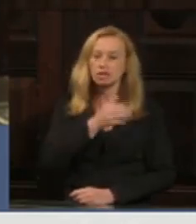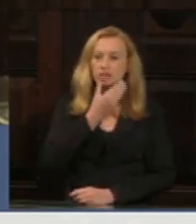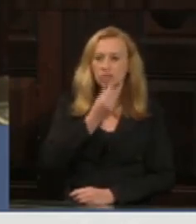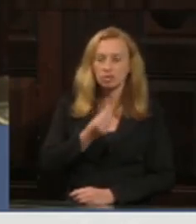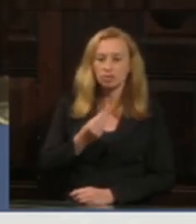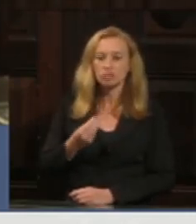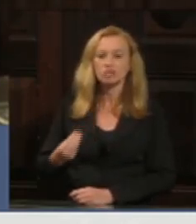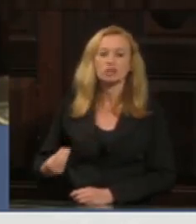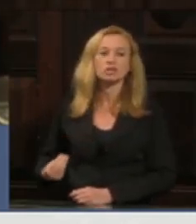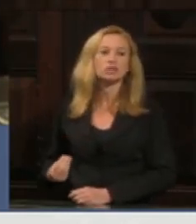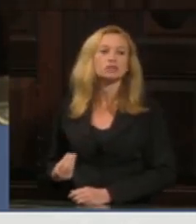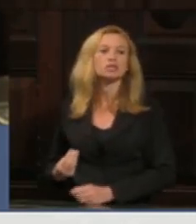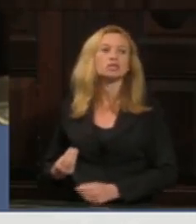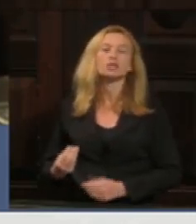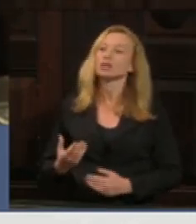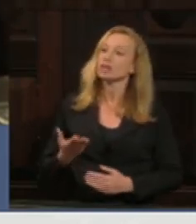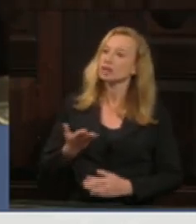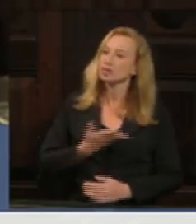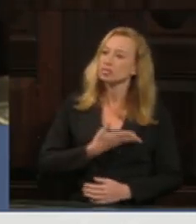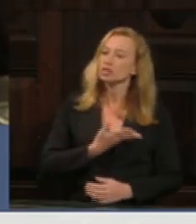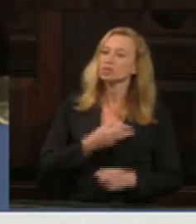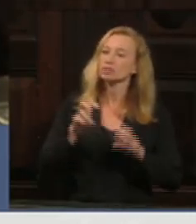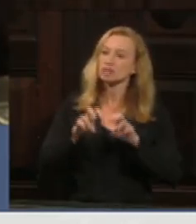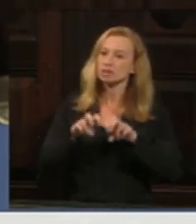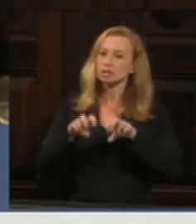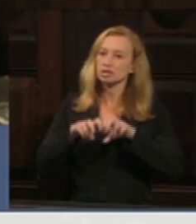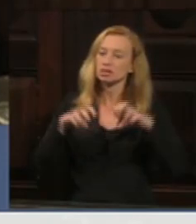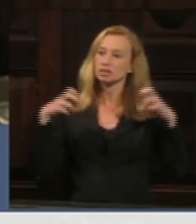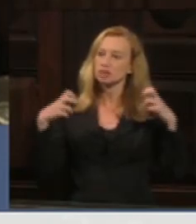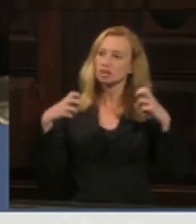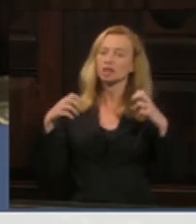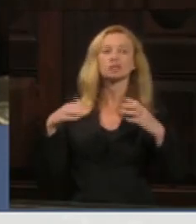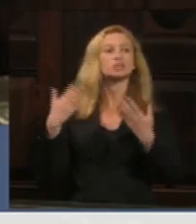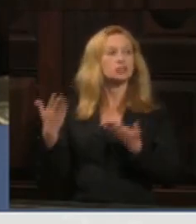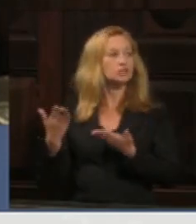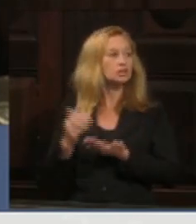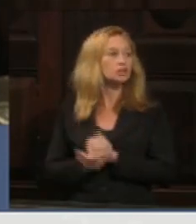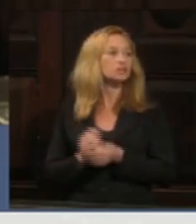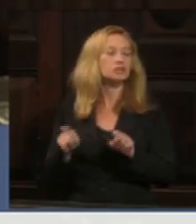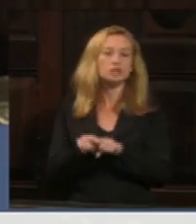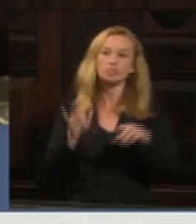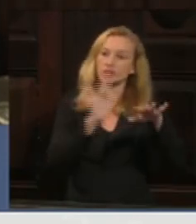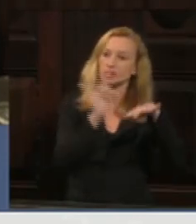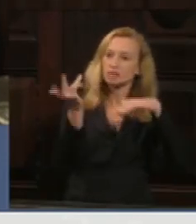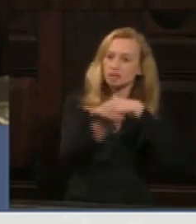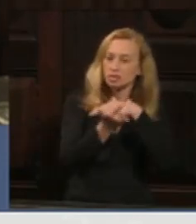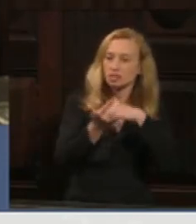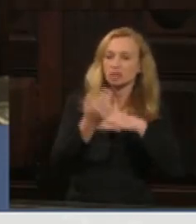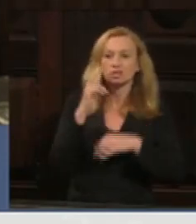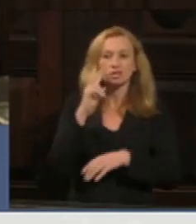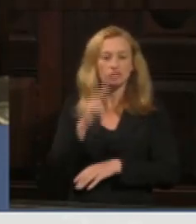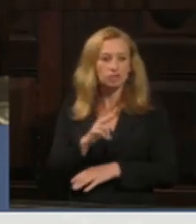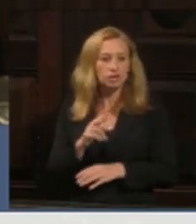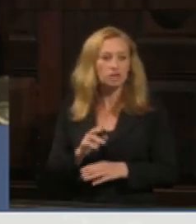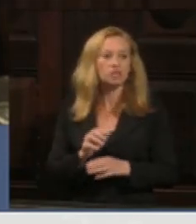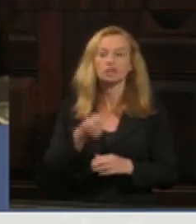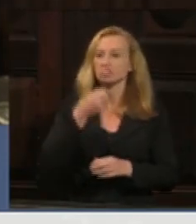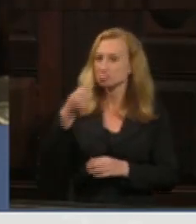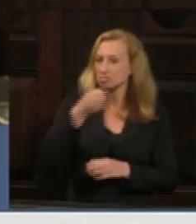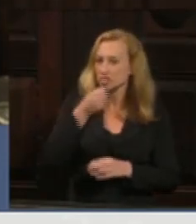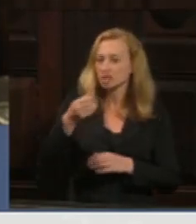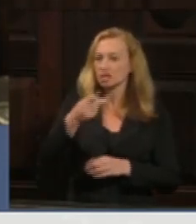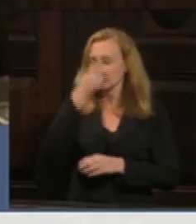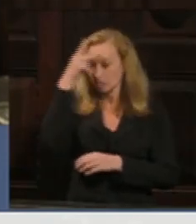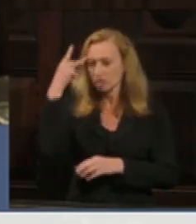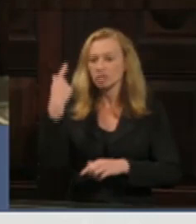cidadãos presentes nas galerias, que nos assistem pela TV Alerj, nos seguem pelas redes sociais, imprensa e